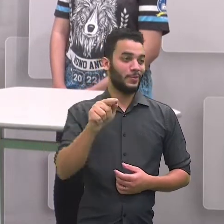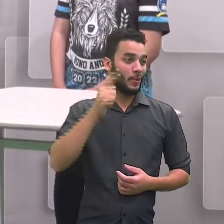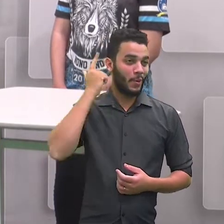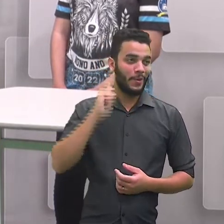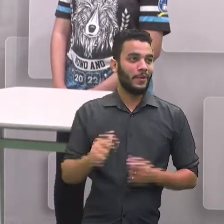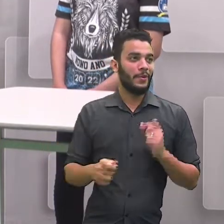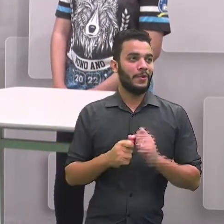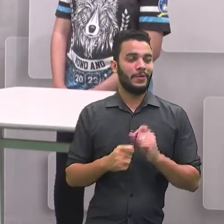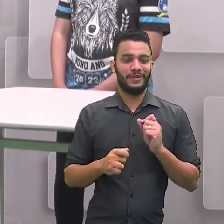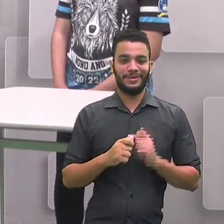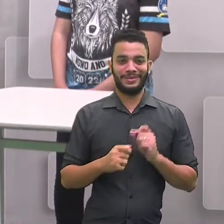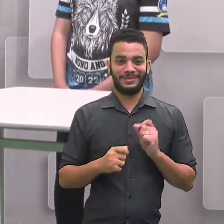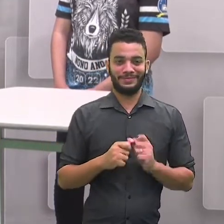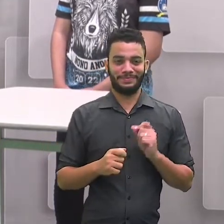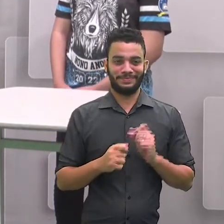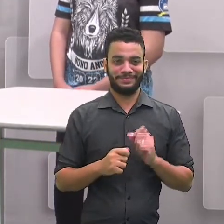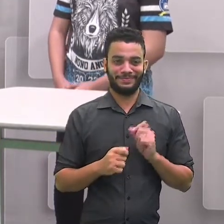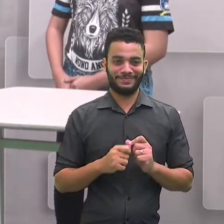Então,